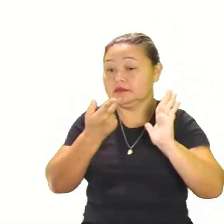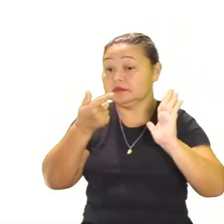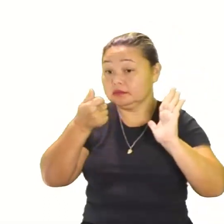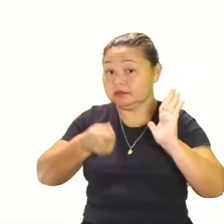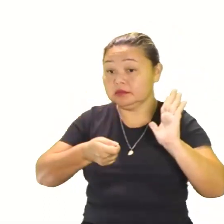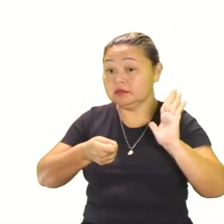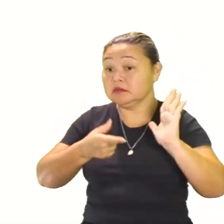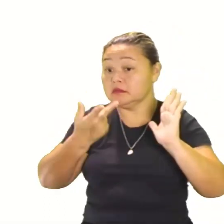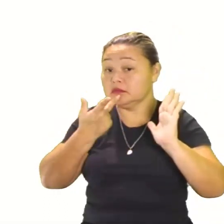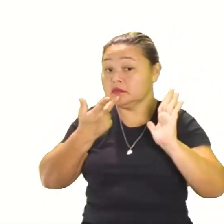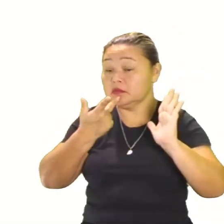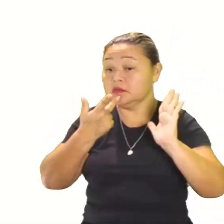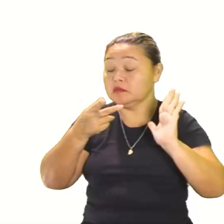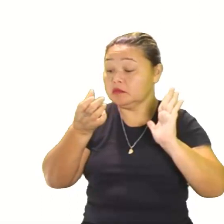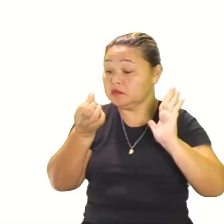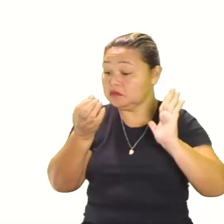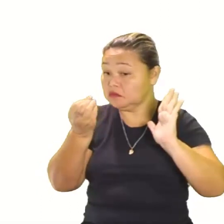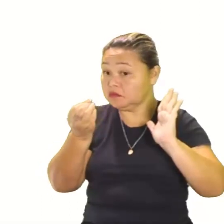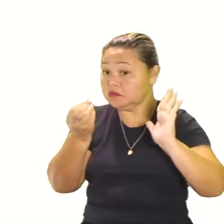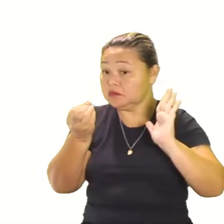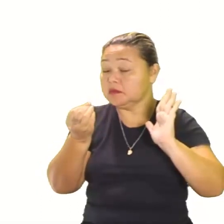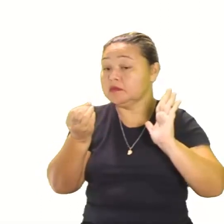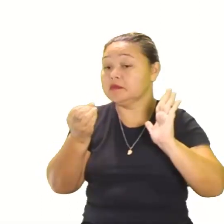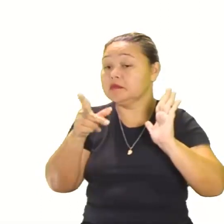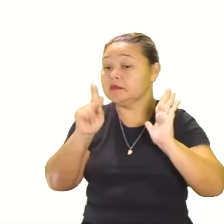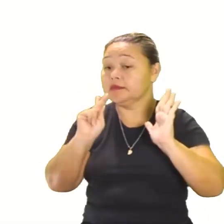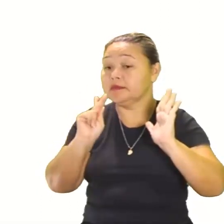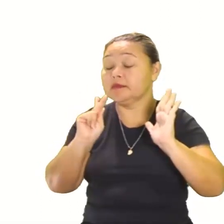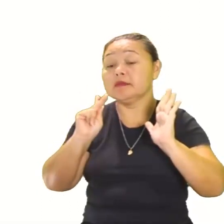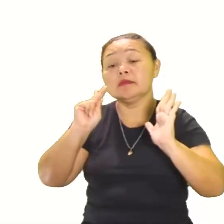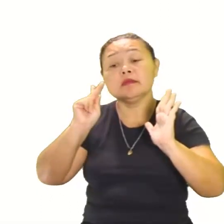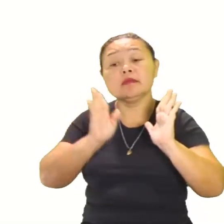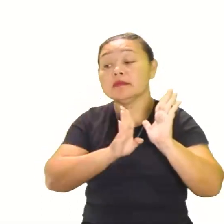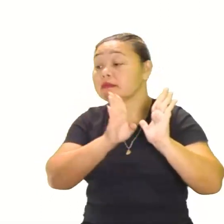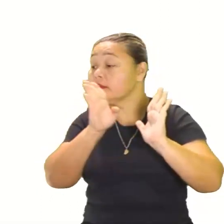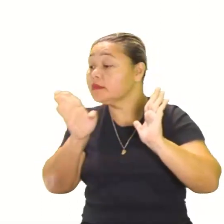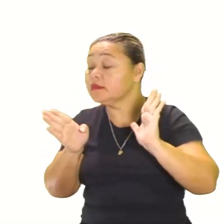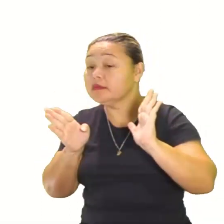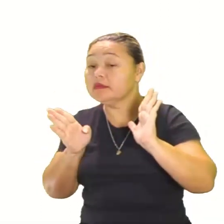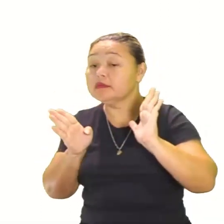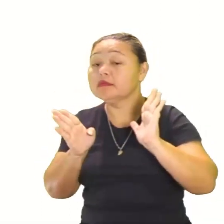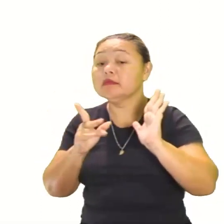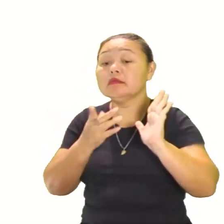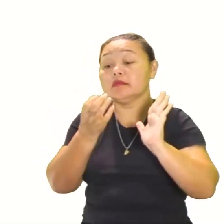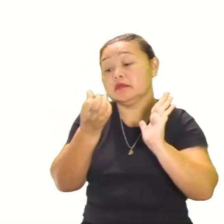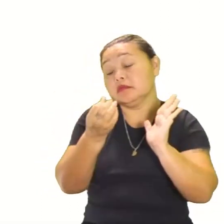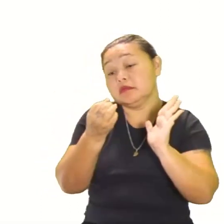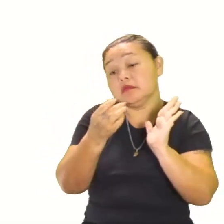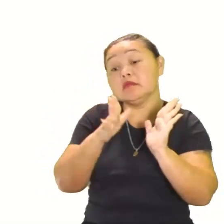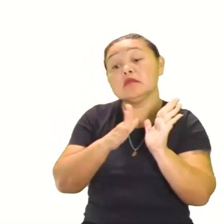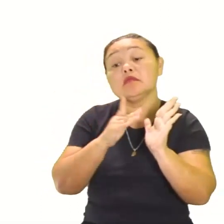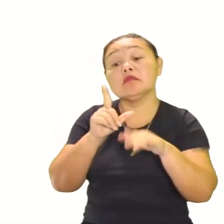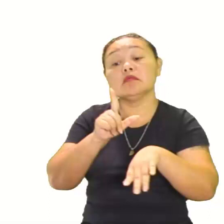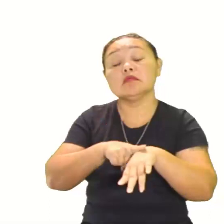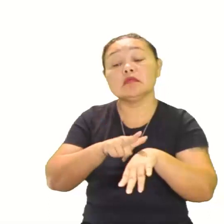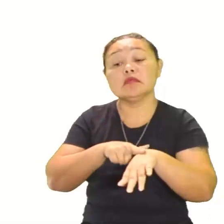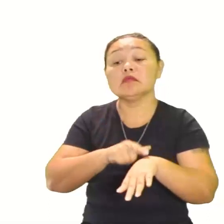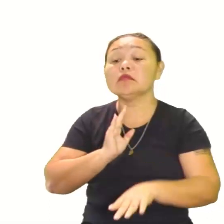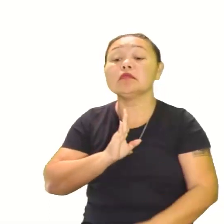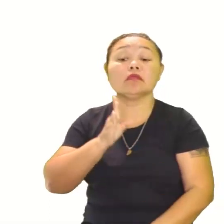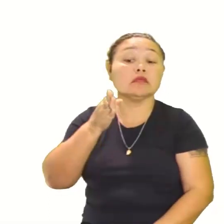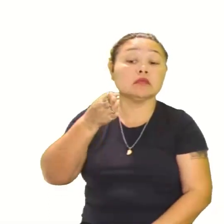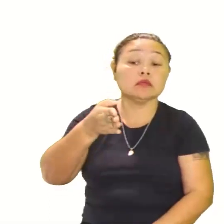que eu informei, 60 quilômetros, ela precisa de uma direção. Eu estava a 60 quilômetros por hora